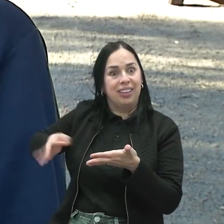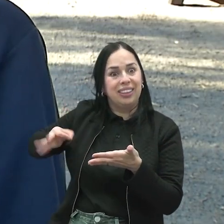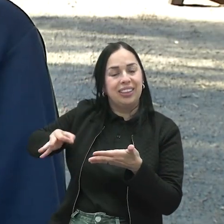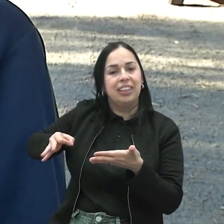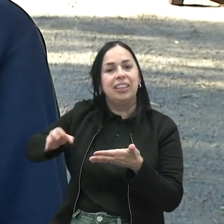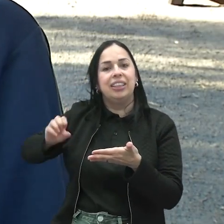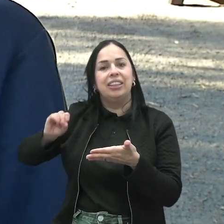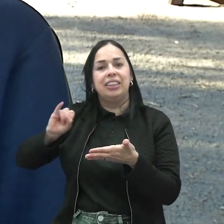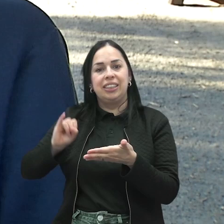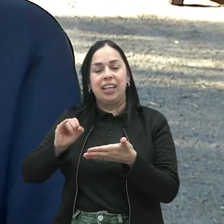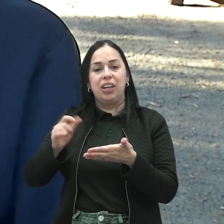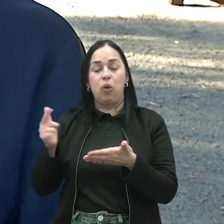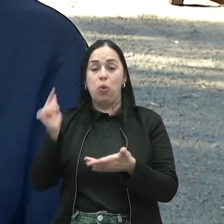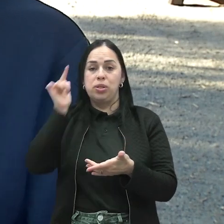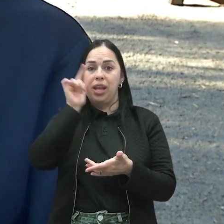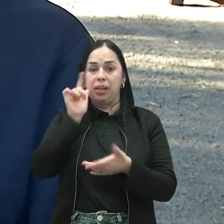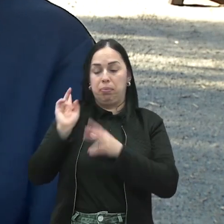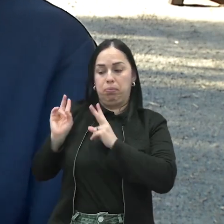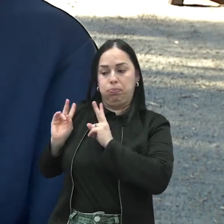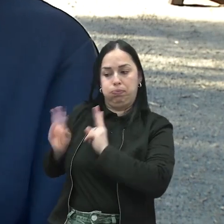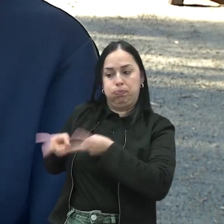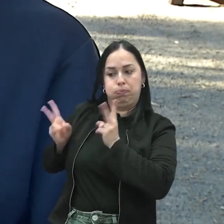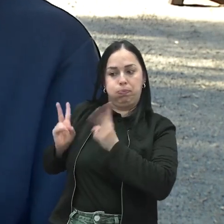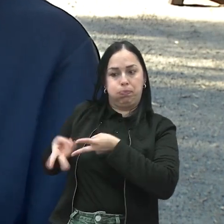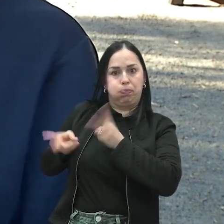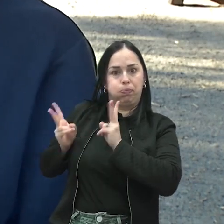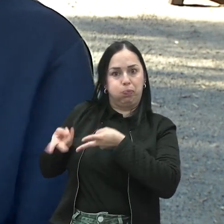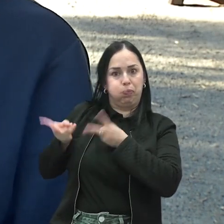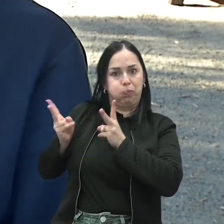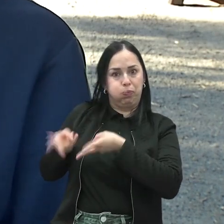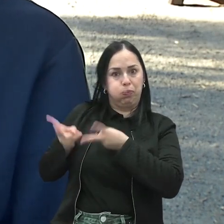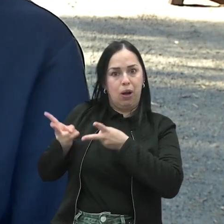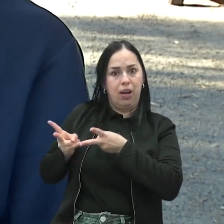aconteceu antes, né? Então, se a gente consegue